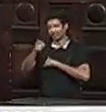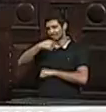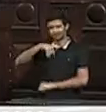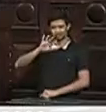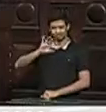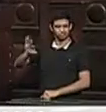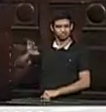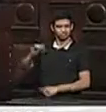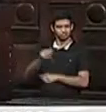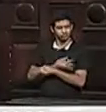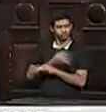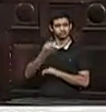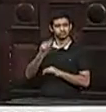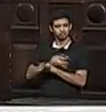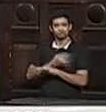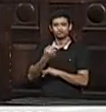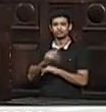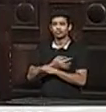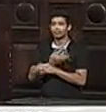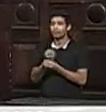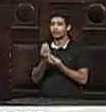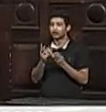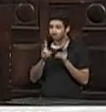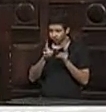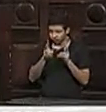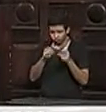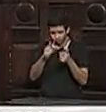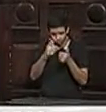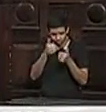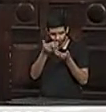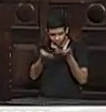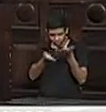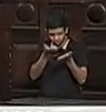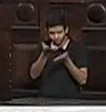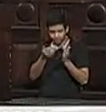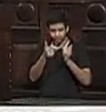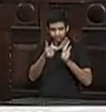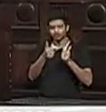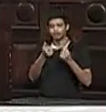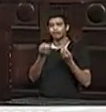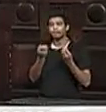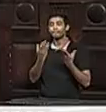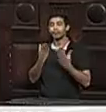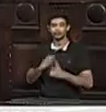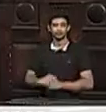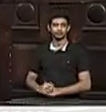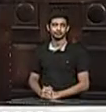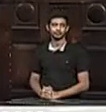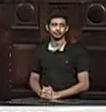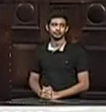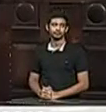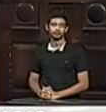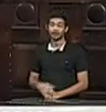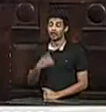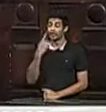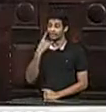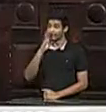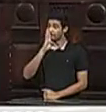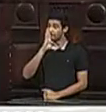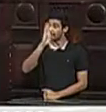resistindo para a preservação da Loterge, tendo em vista principalmente o seu papel